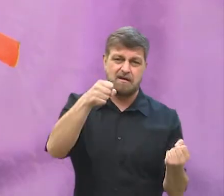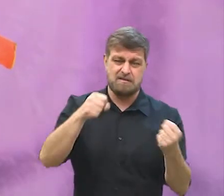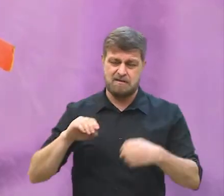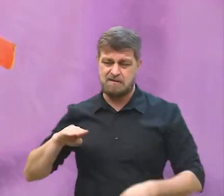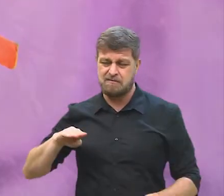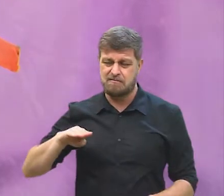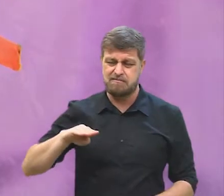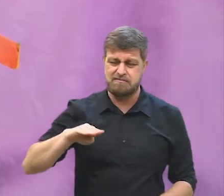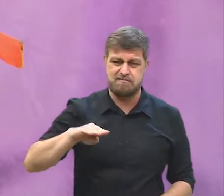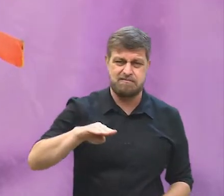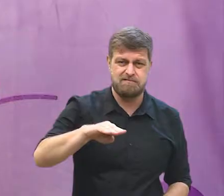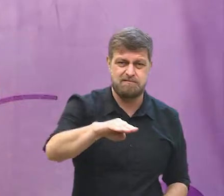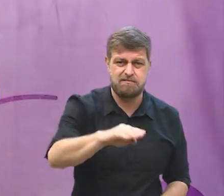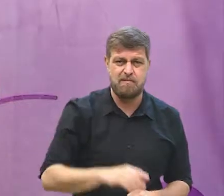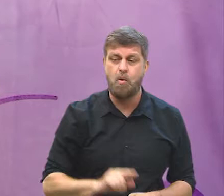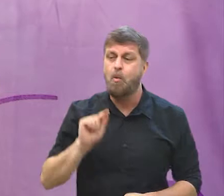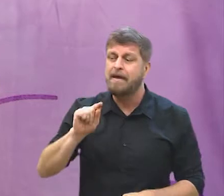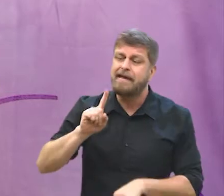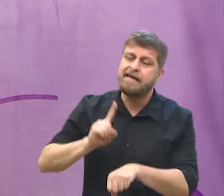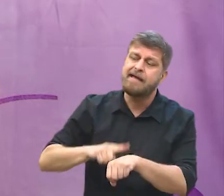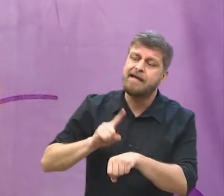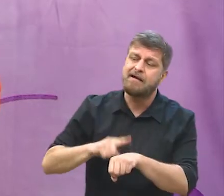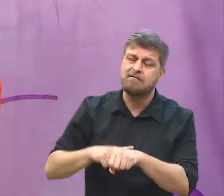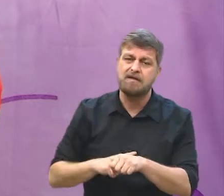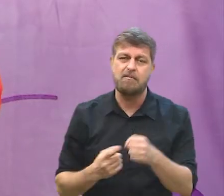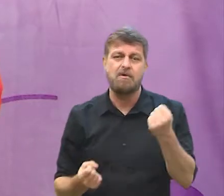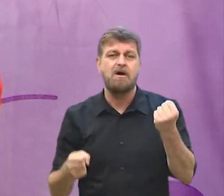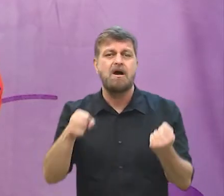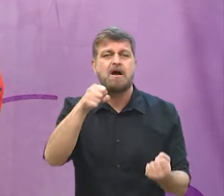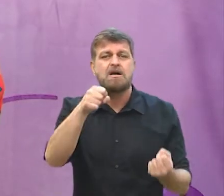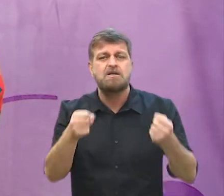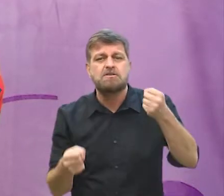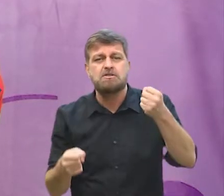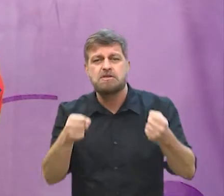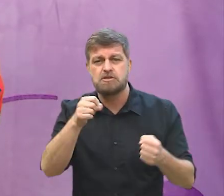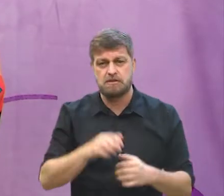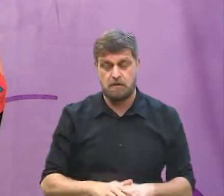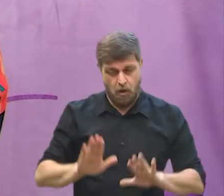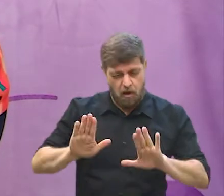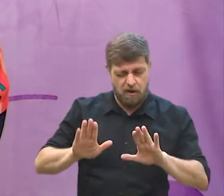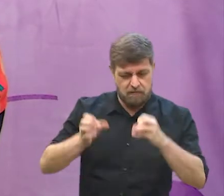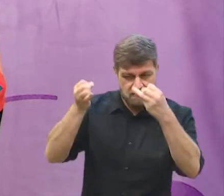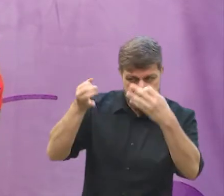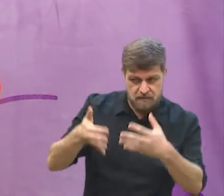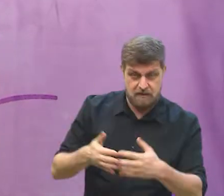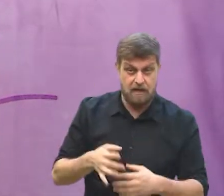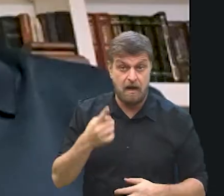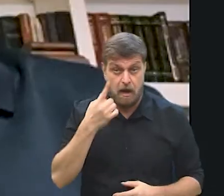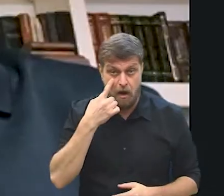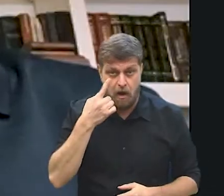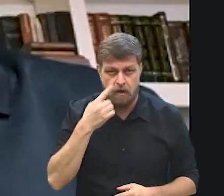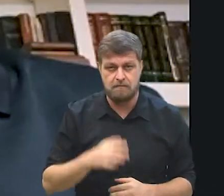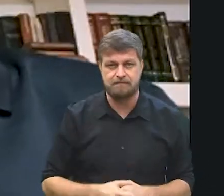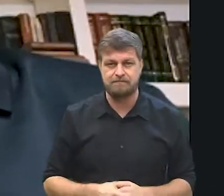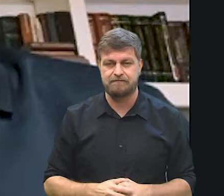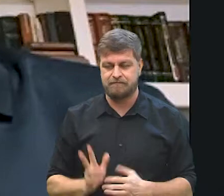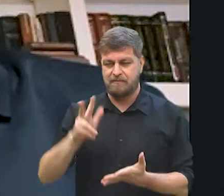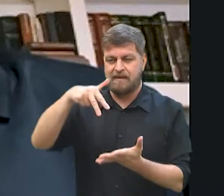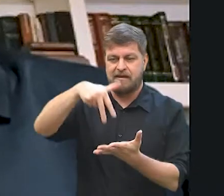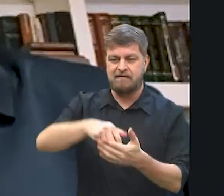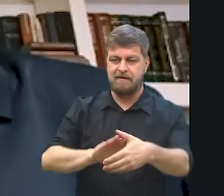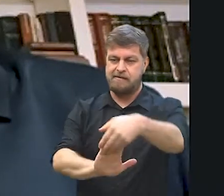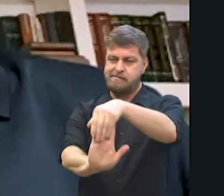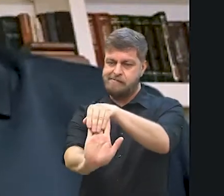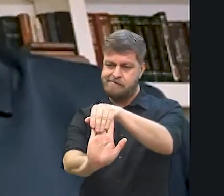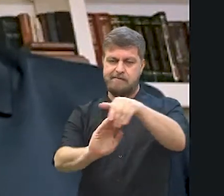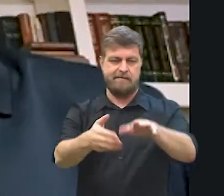vezes, no intervalo. Pode ser dirigir pela cidade, né? Olha, veja bem. Essa história de levantar e se